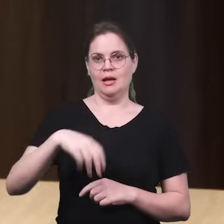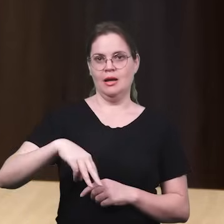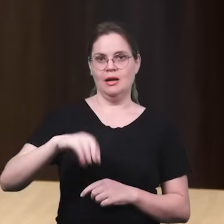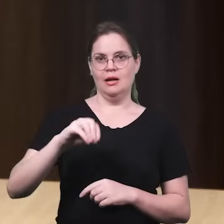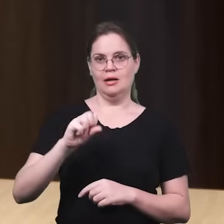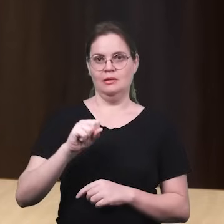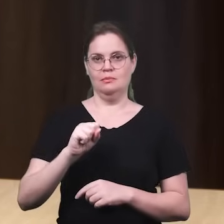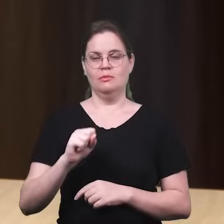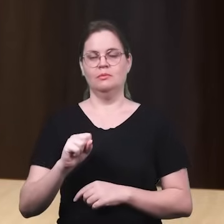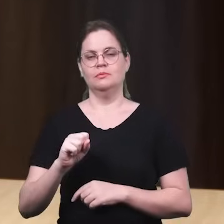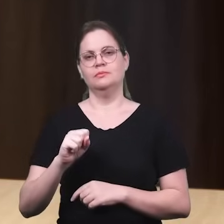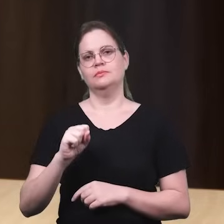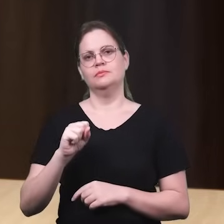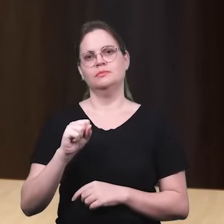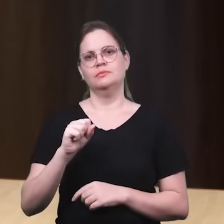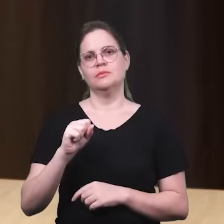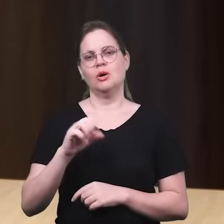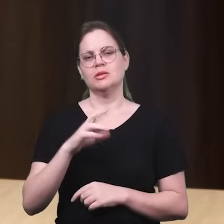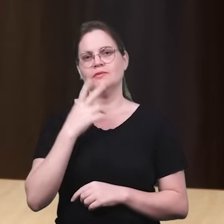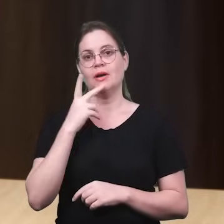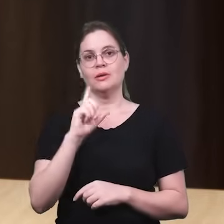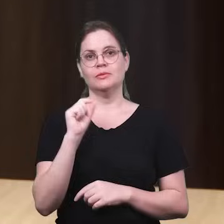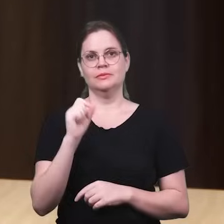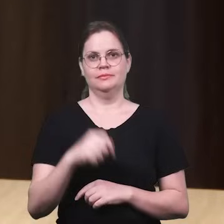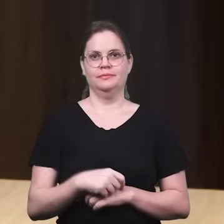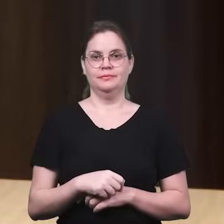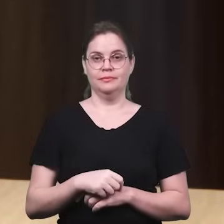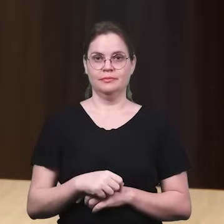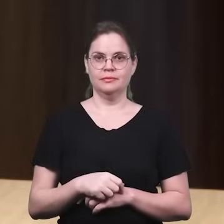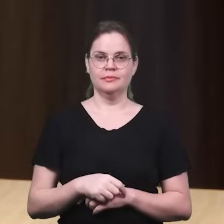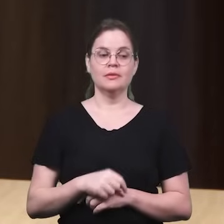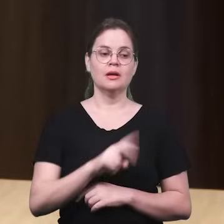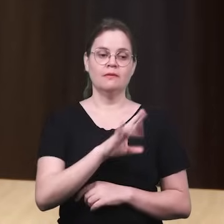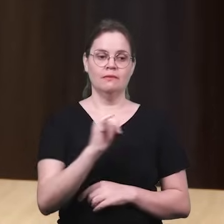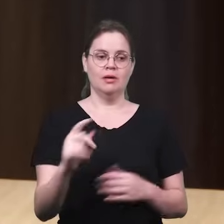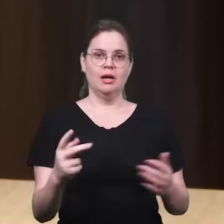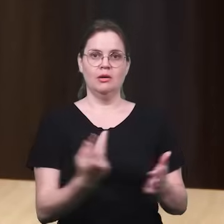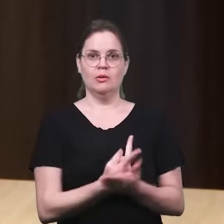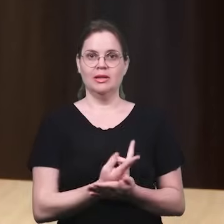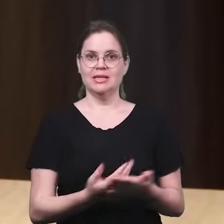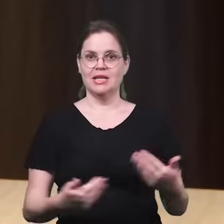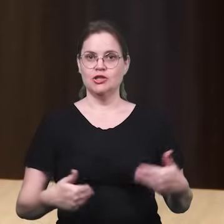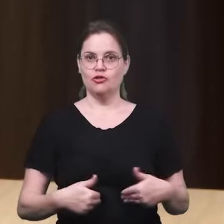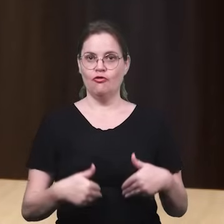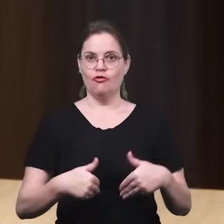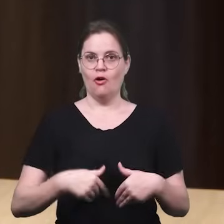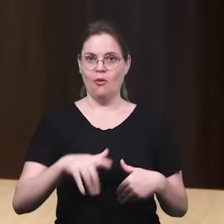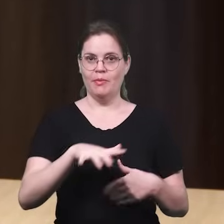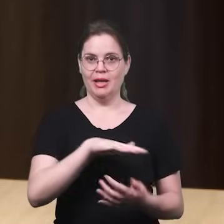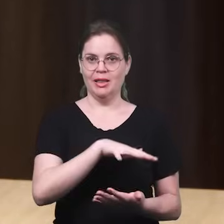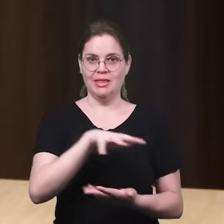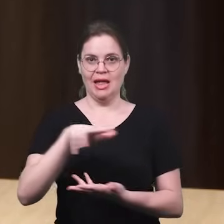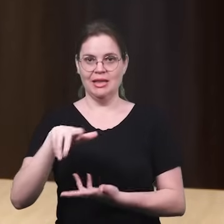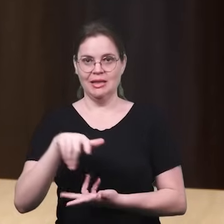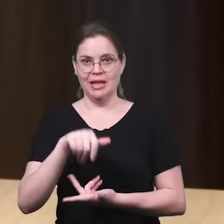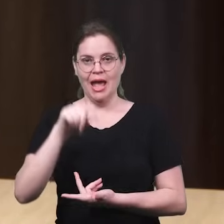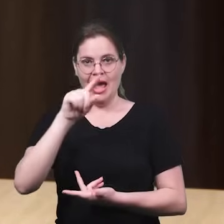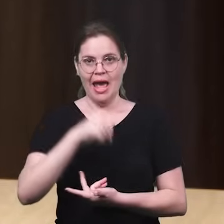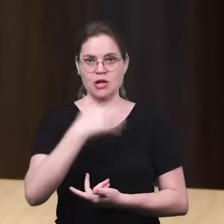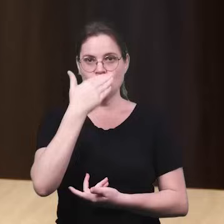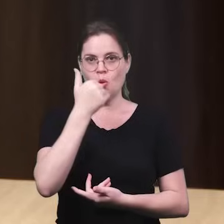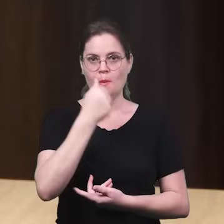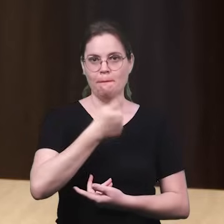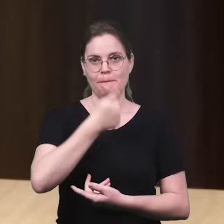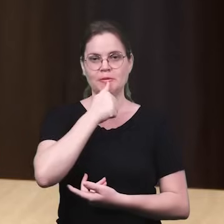abre a boca do profeta para dizer assim, farei vir uma fome sobre a terra, não de comida nem de bebida, mas de ouvir